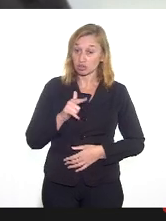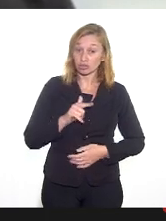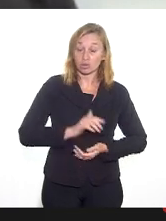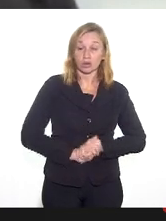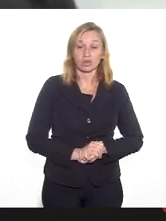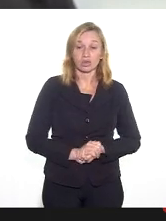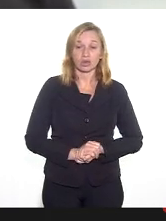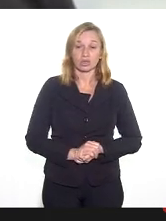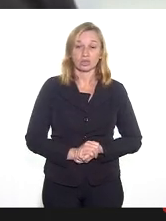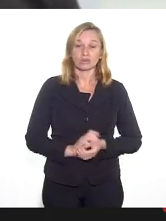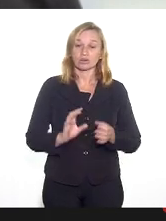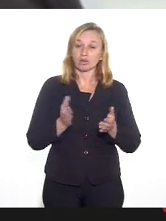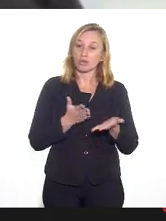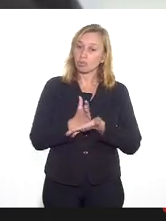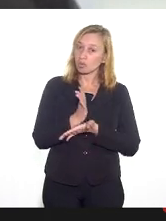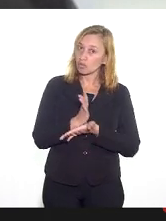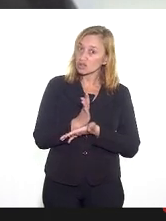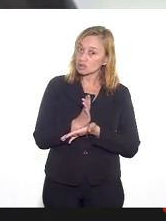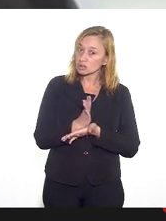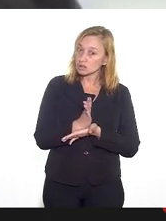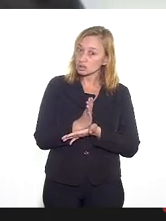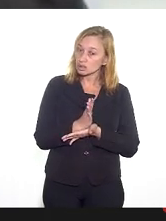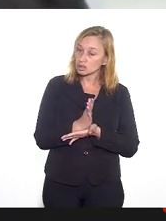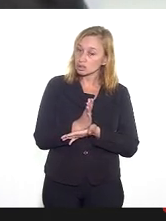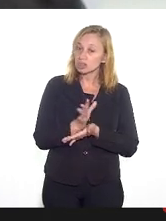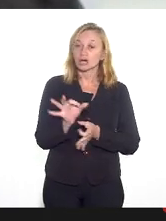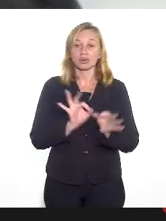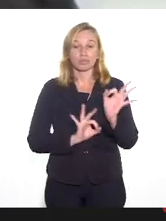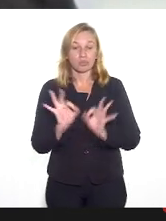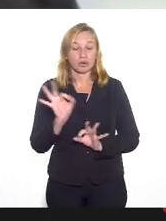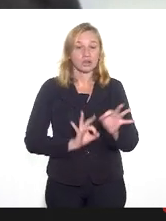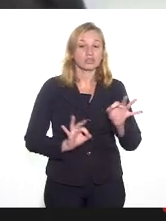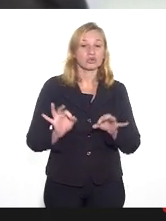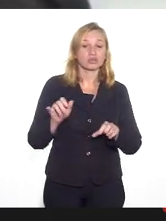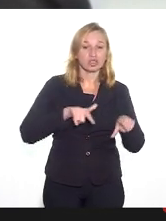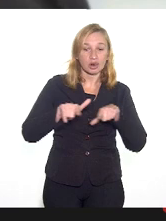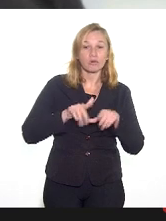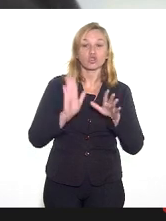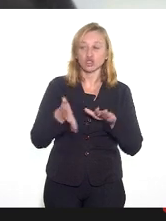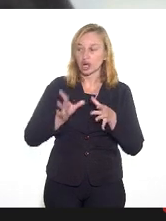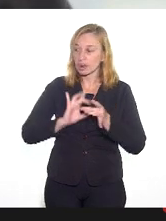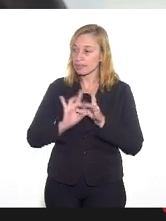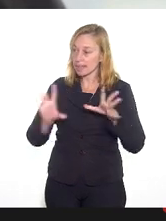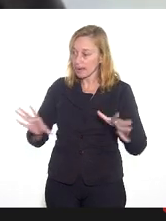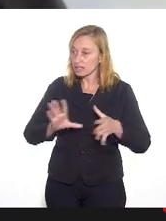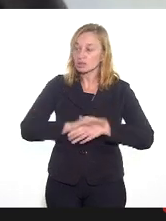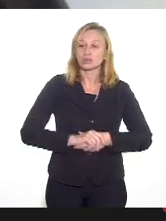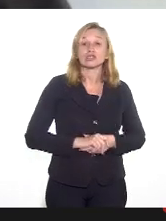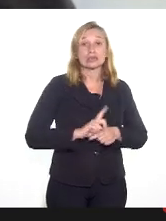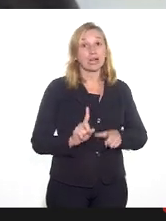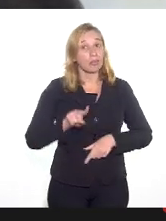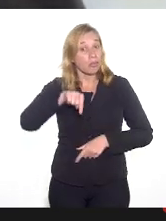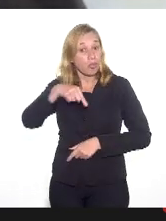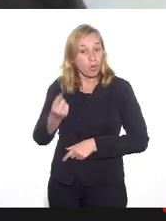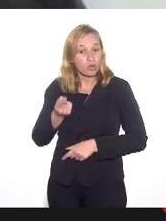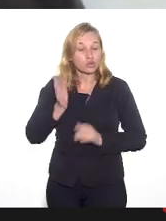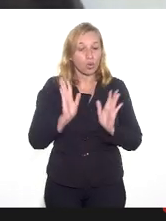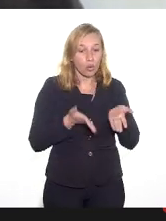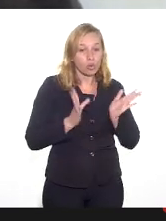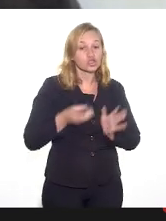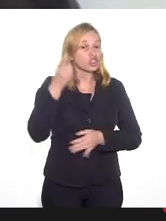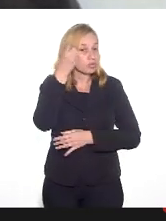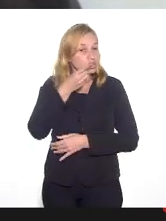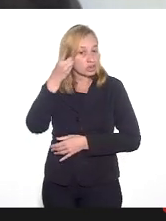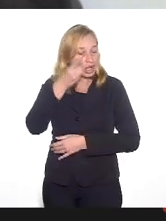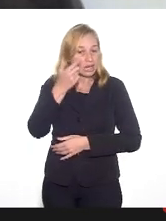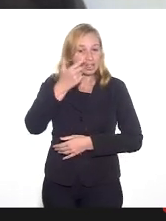por ocasião da aprovação do plano de trabalho, já foi deliberado. Depois, hoje, o deputado Luiz